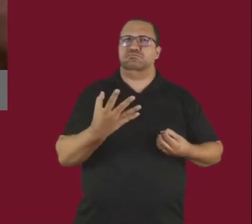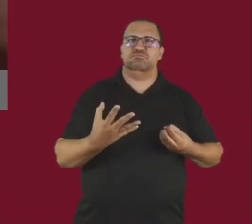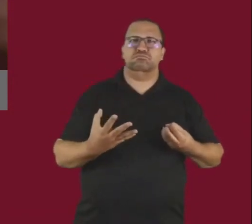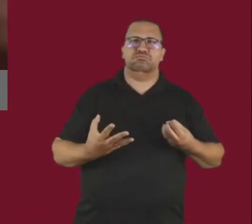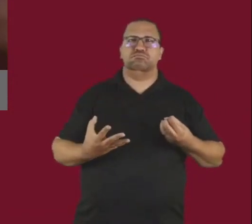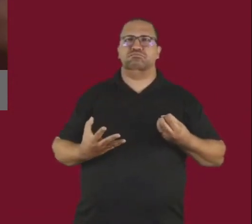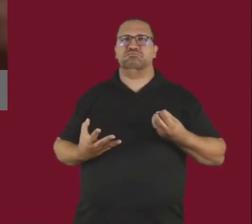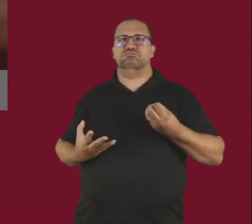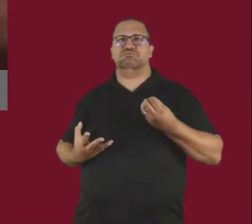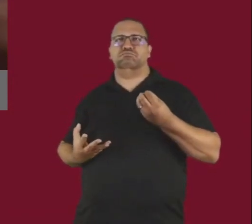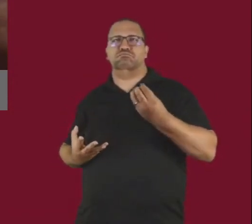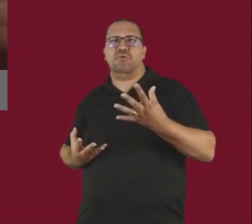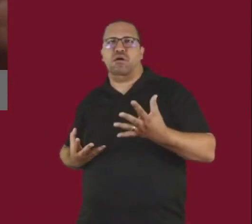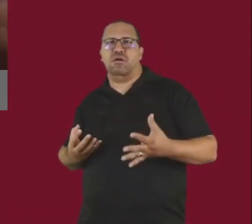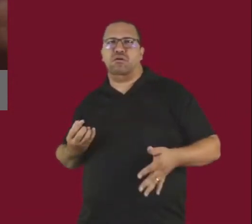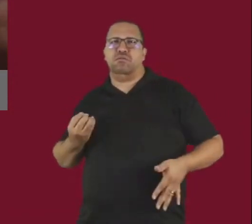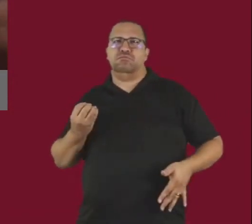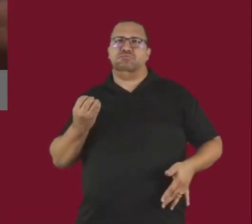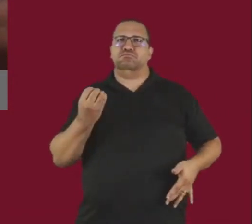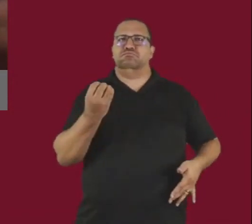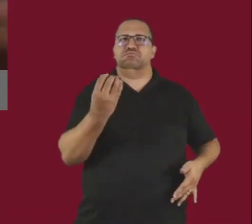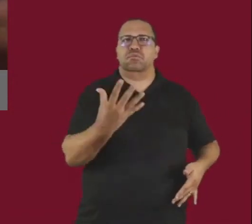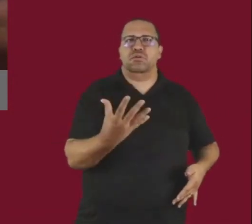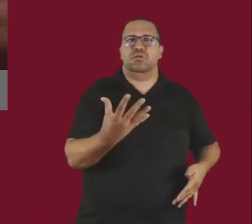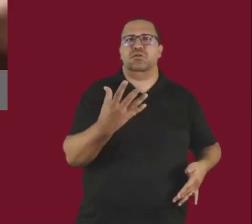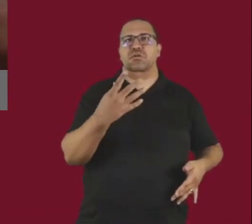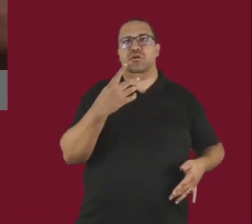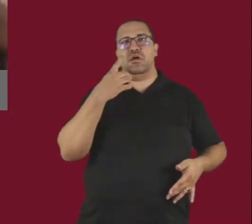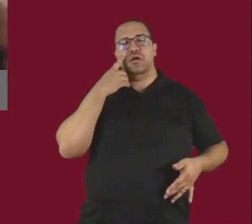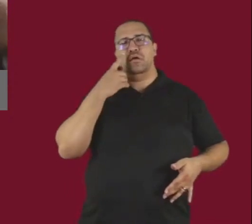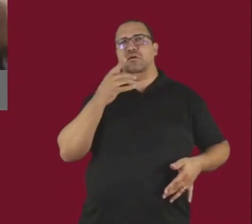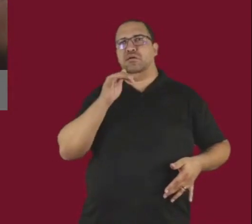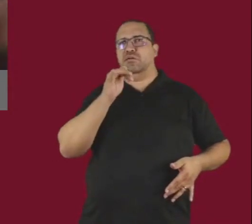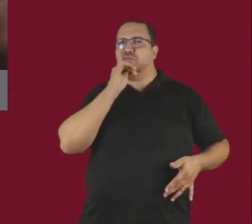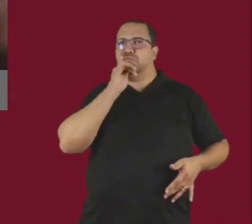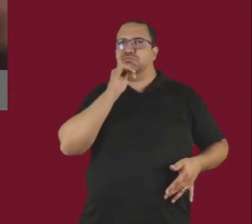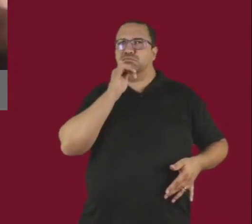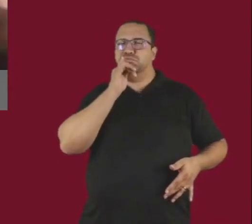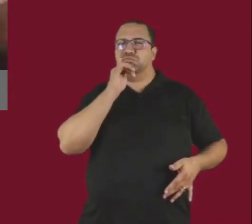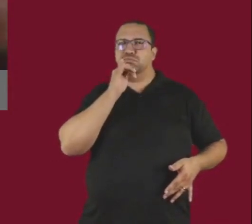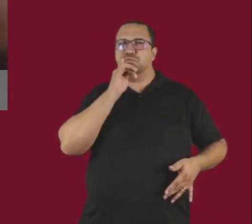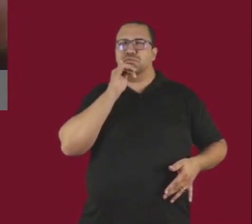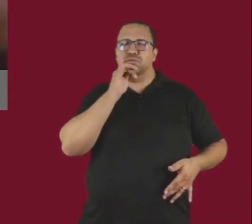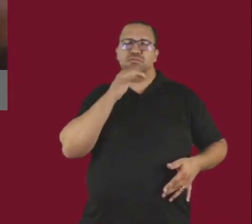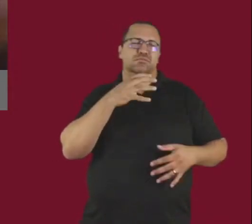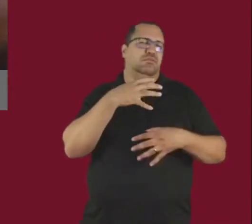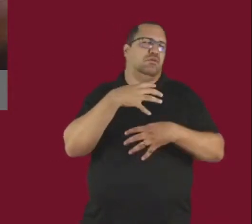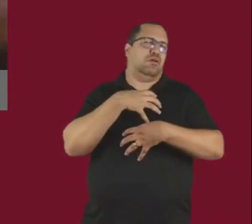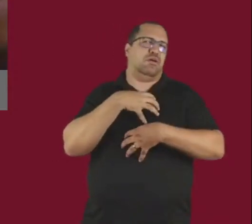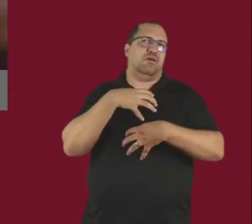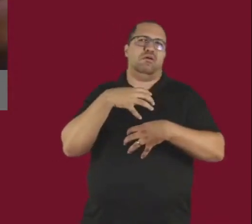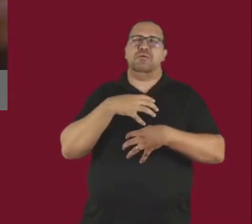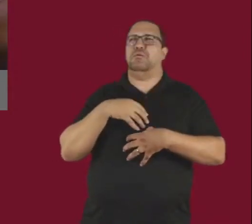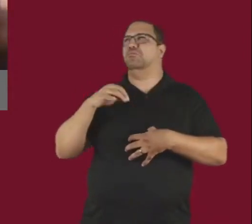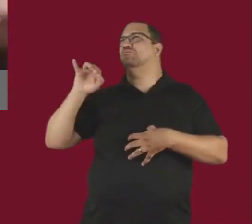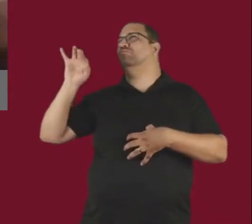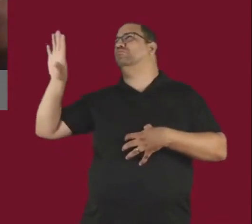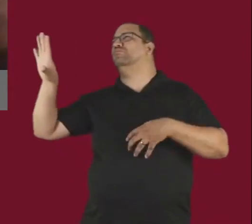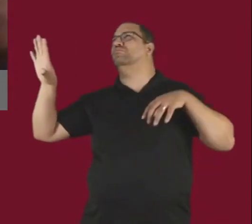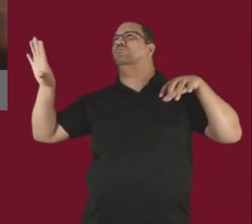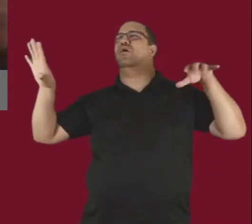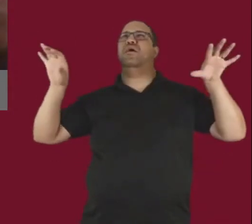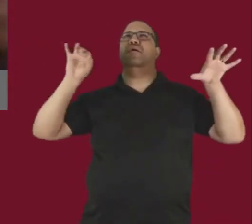não vai ser com a linguagem de matriz ocidental, eurocêntrica, branca,